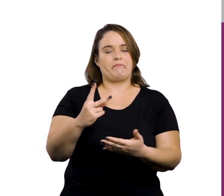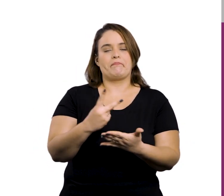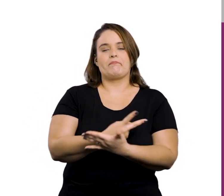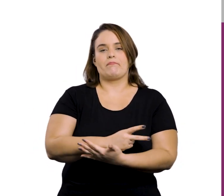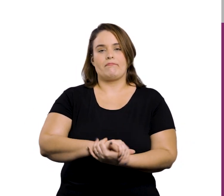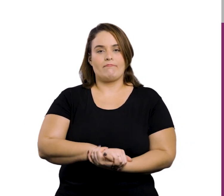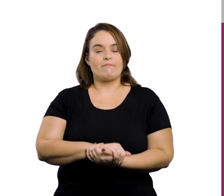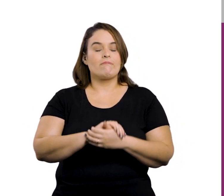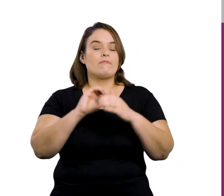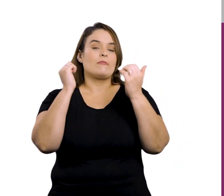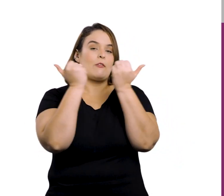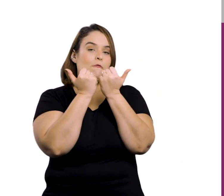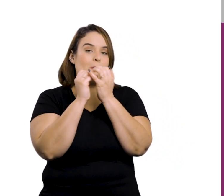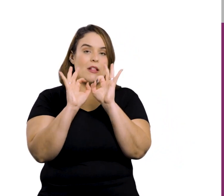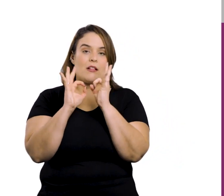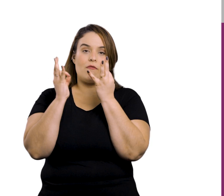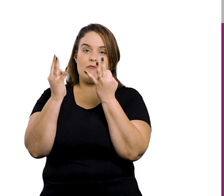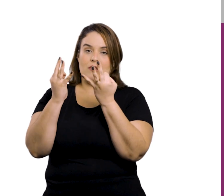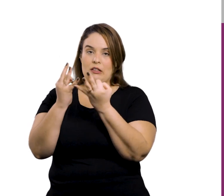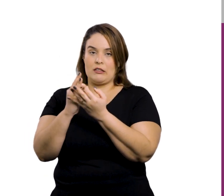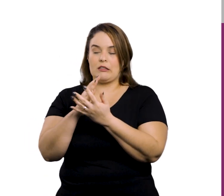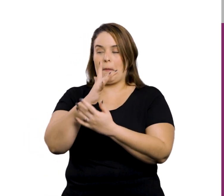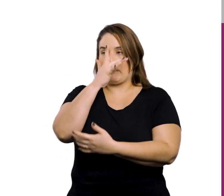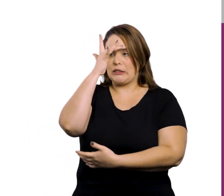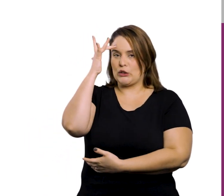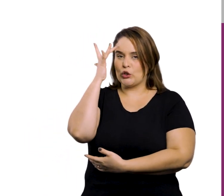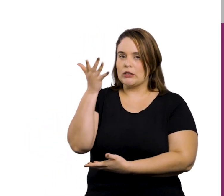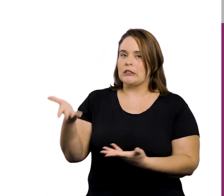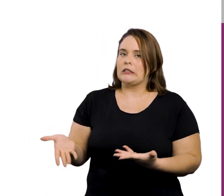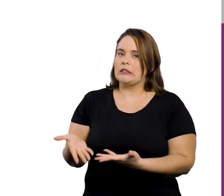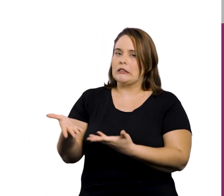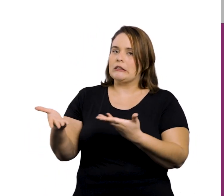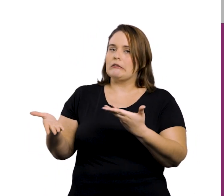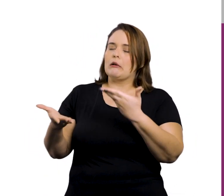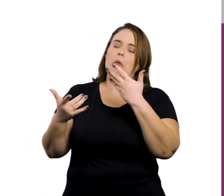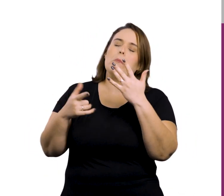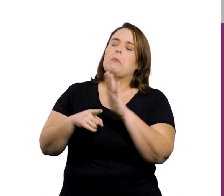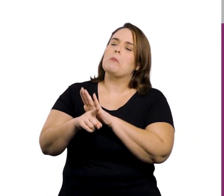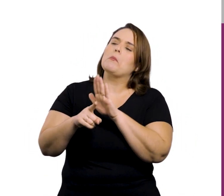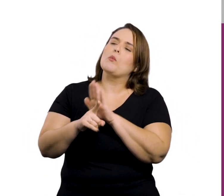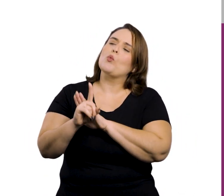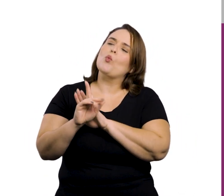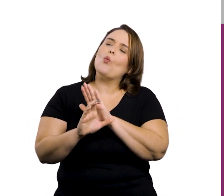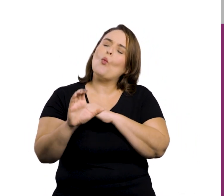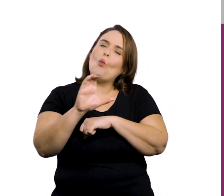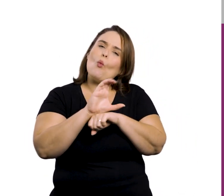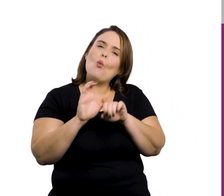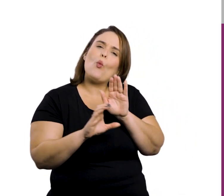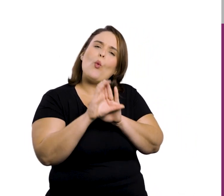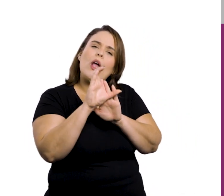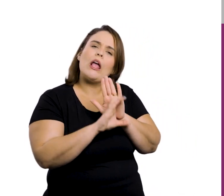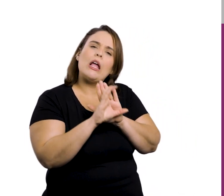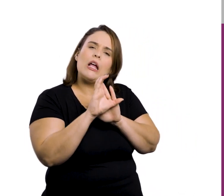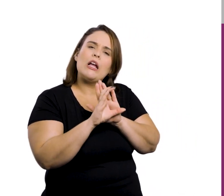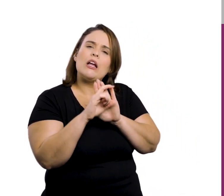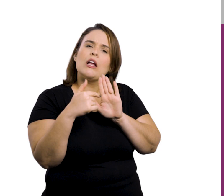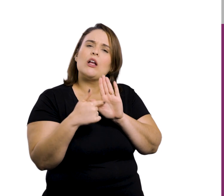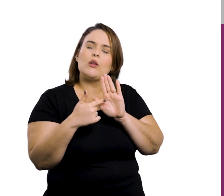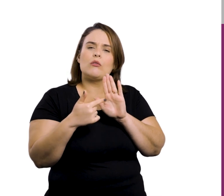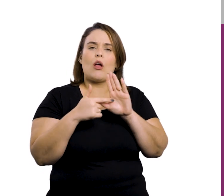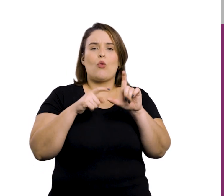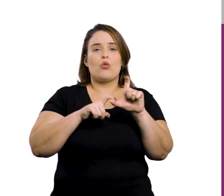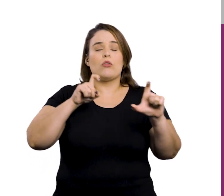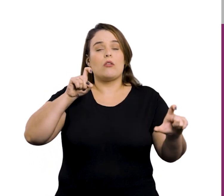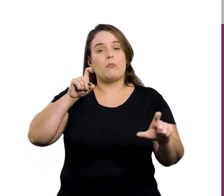para defenderem suas famílias desses ataques, essas pessoas são incentivadas a questionarem os currículos, a